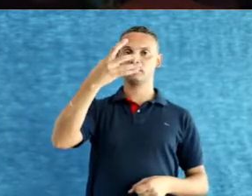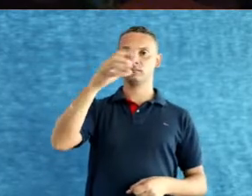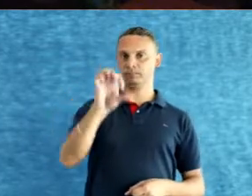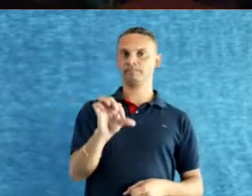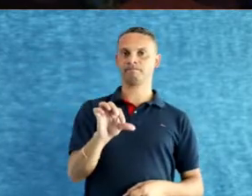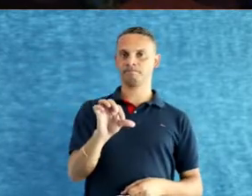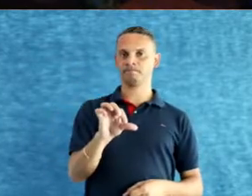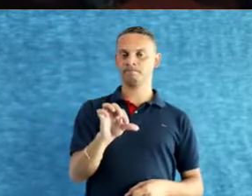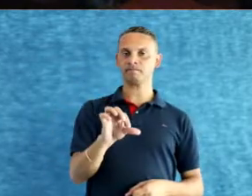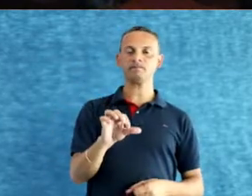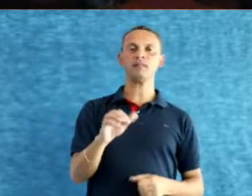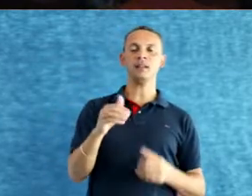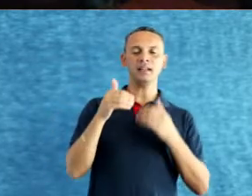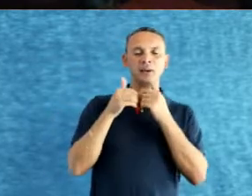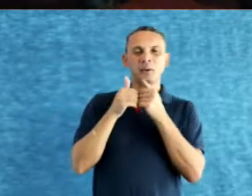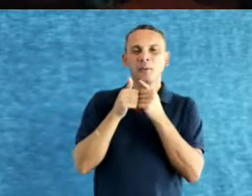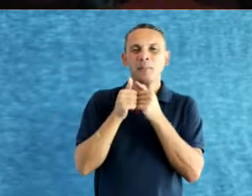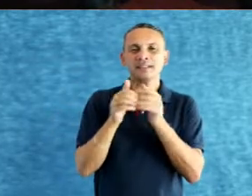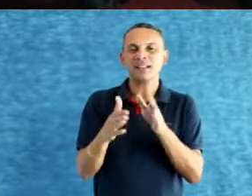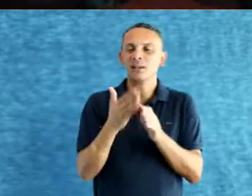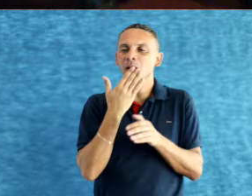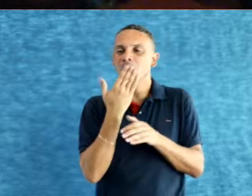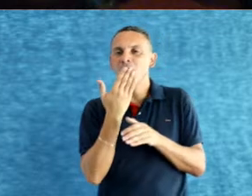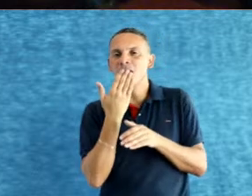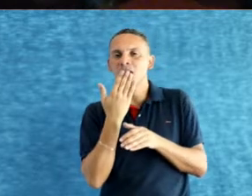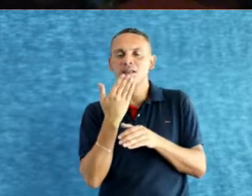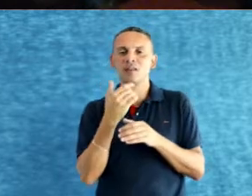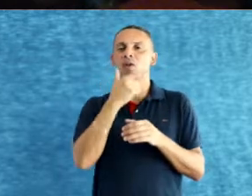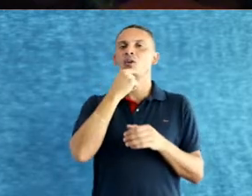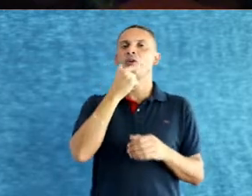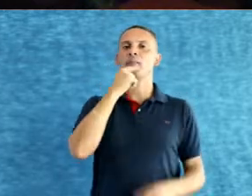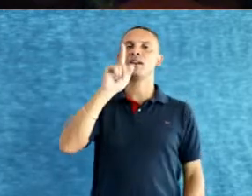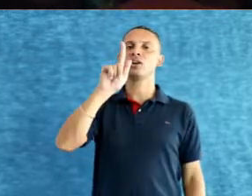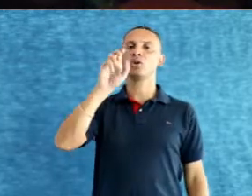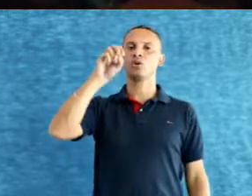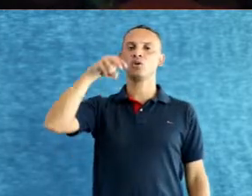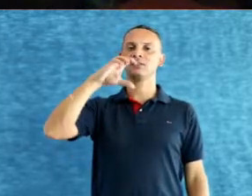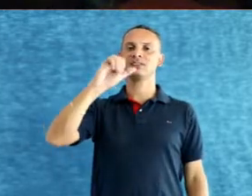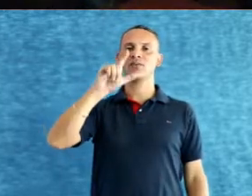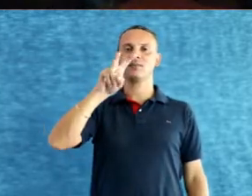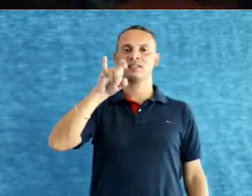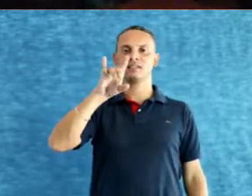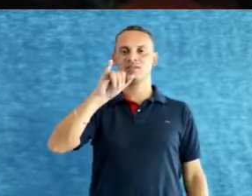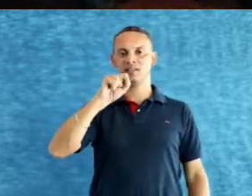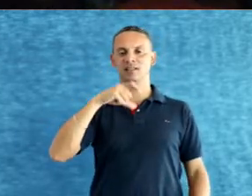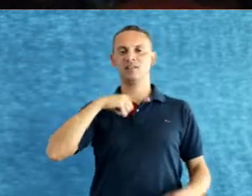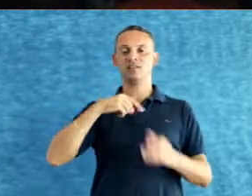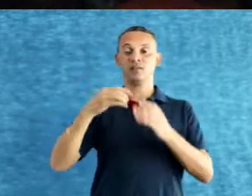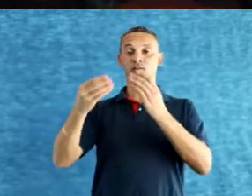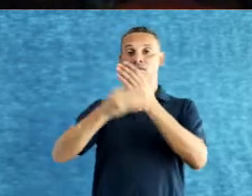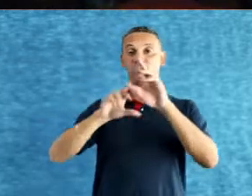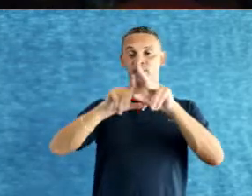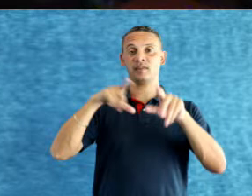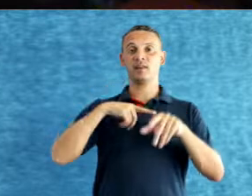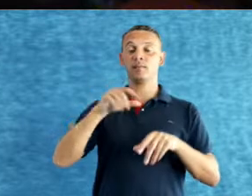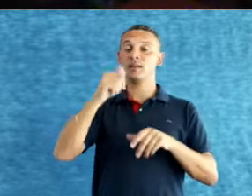caetés, canibais, sabe, assim, gente brava mesmo. E comeram sardinha, inclusive,